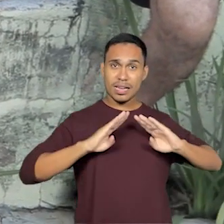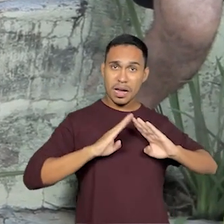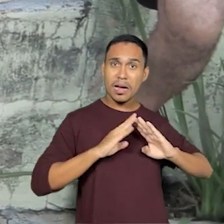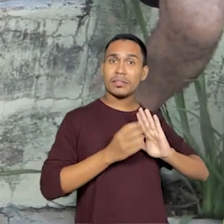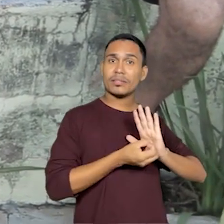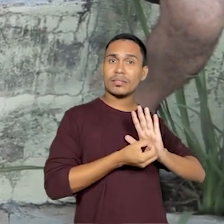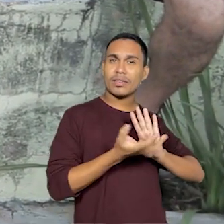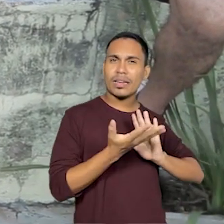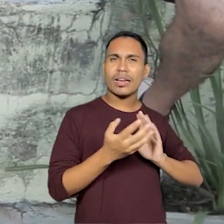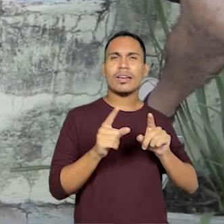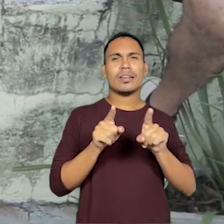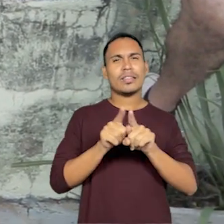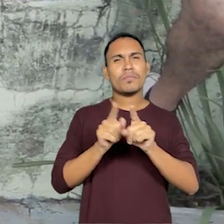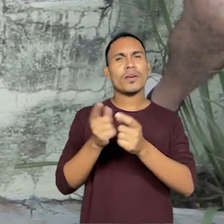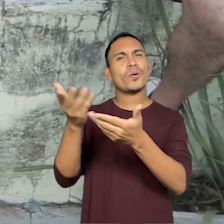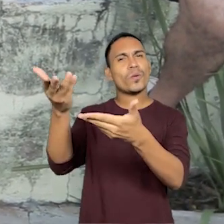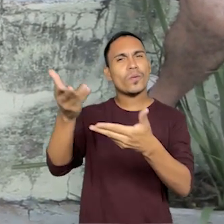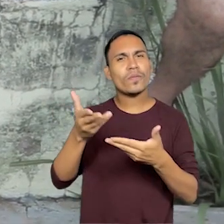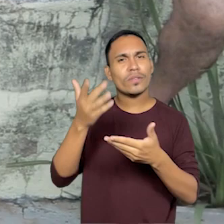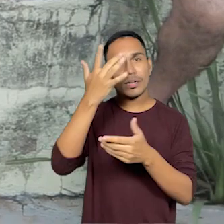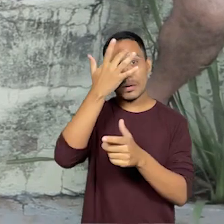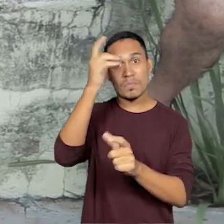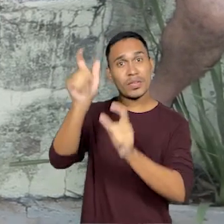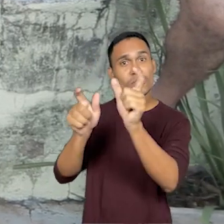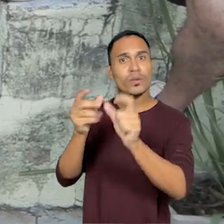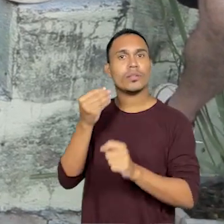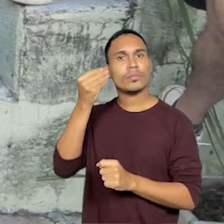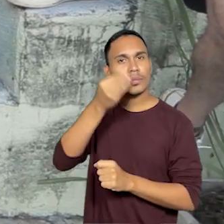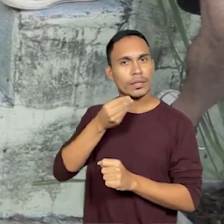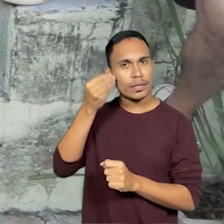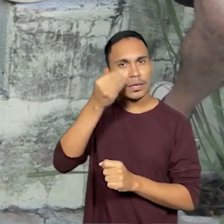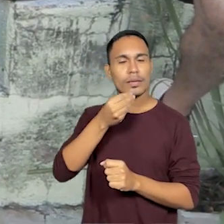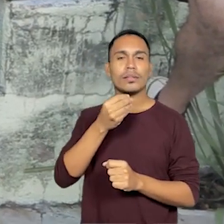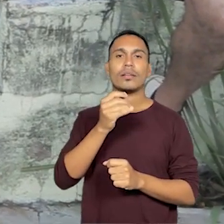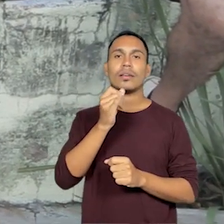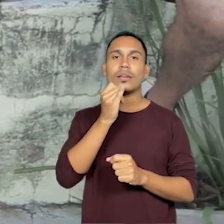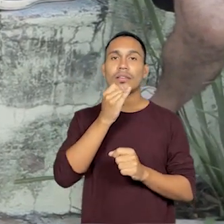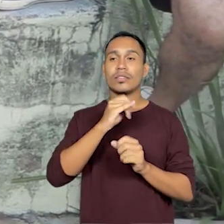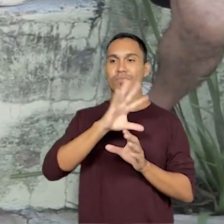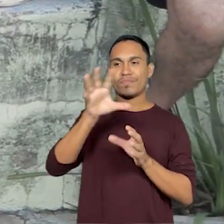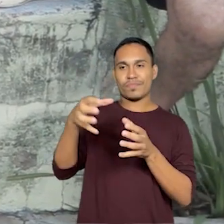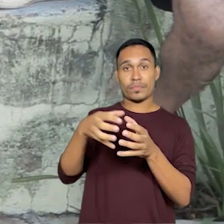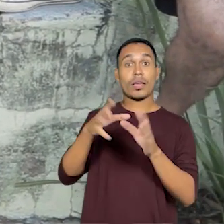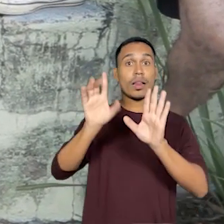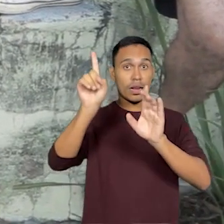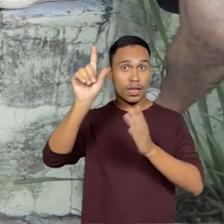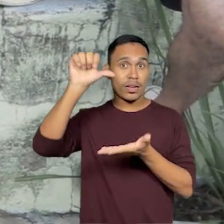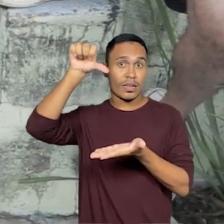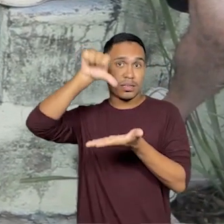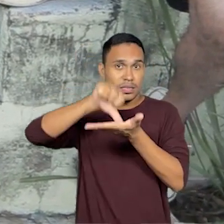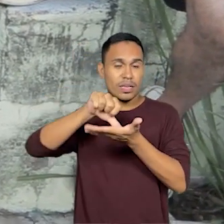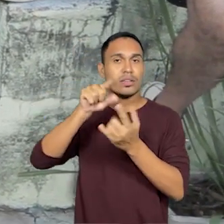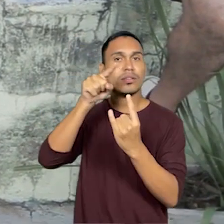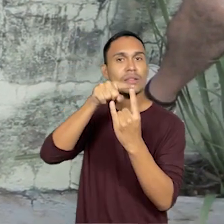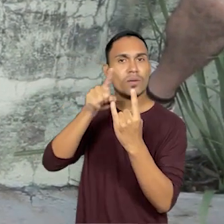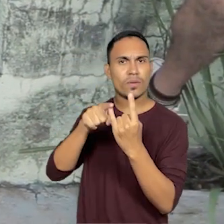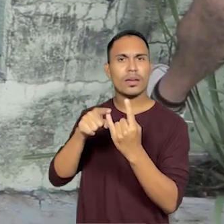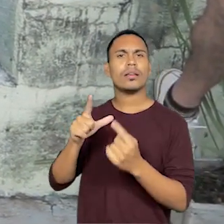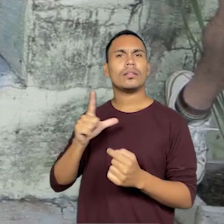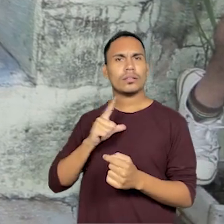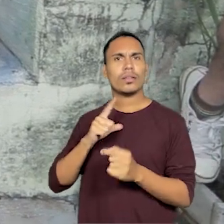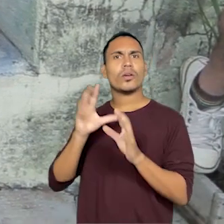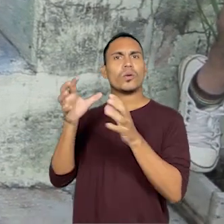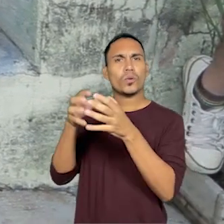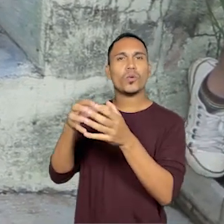vivências, experiências, trazer grupos como na sede em Itauá, a gente divide o espaço com outros grupos